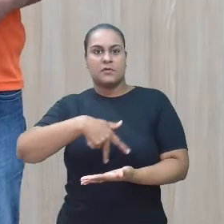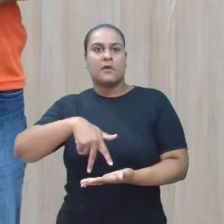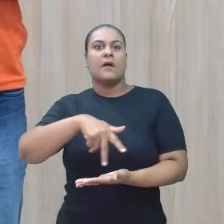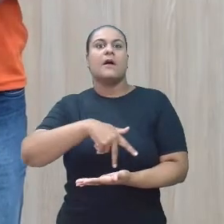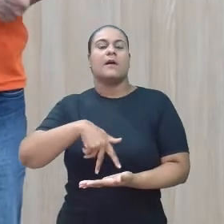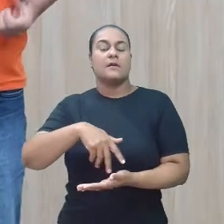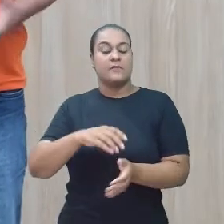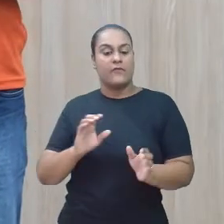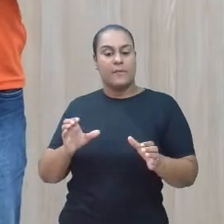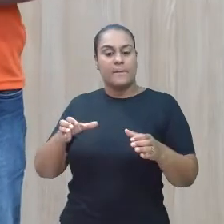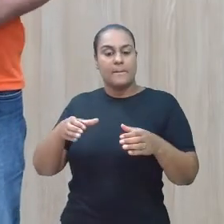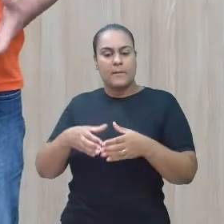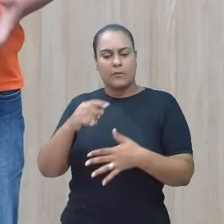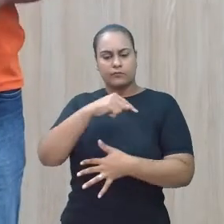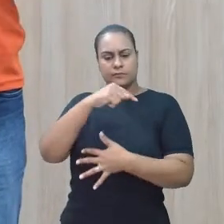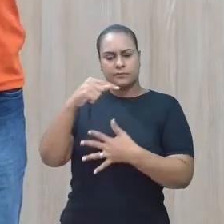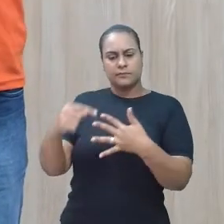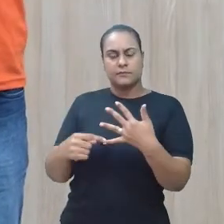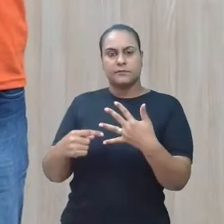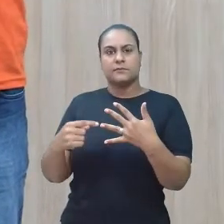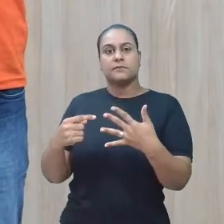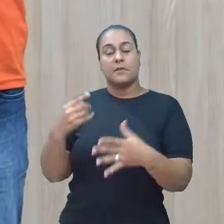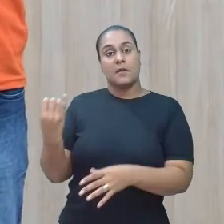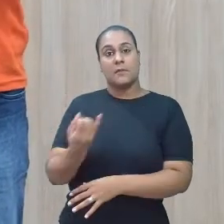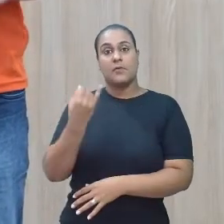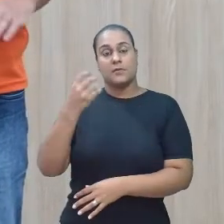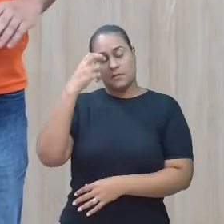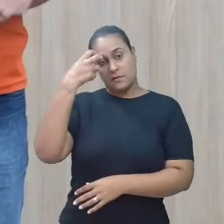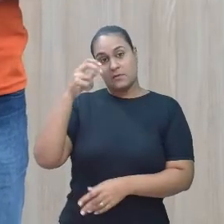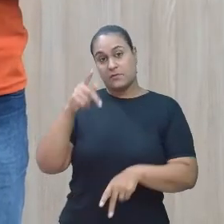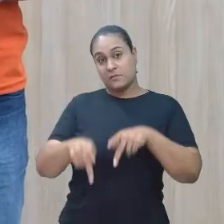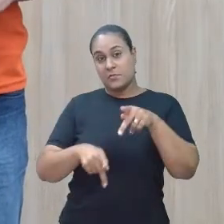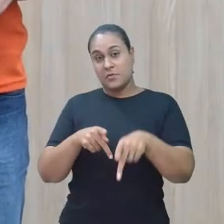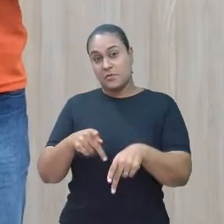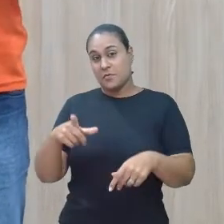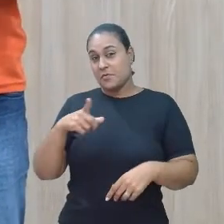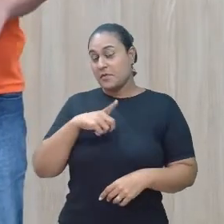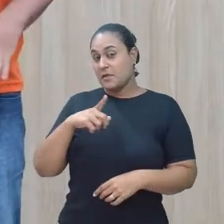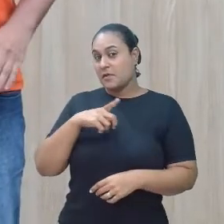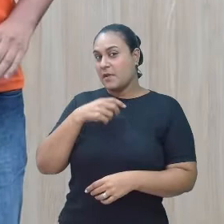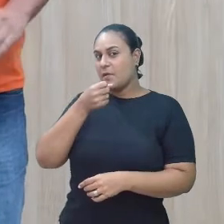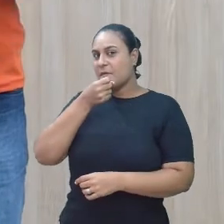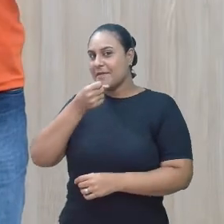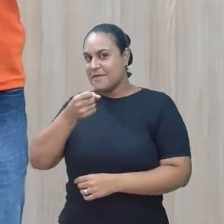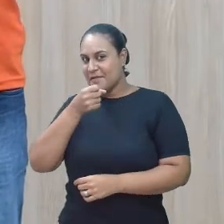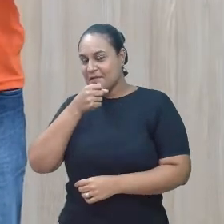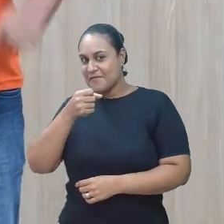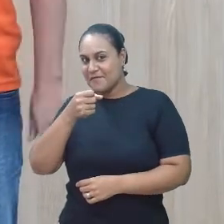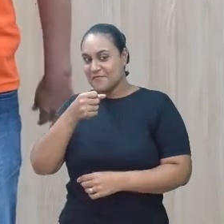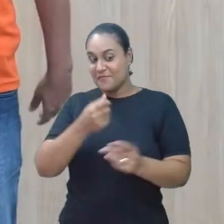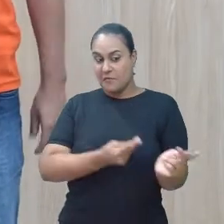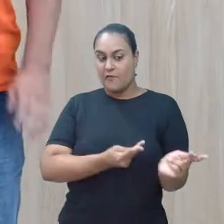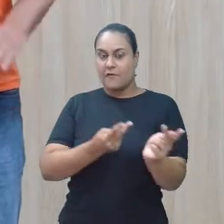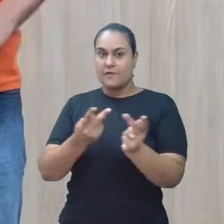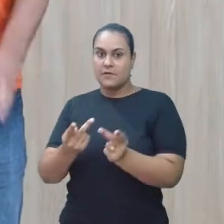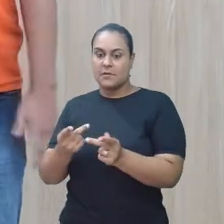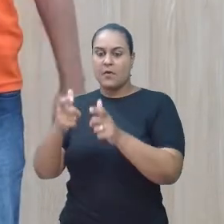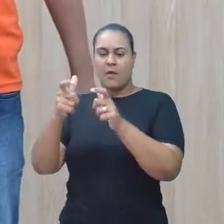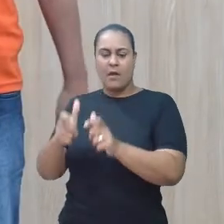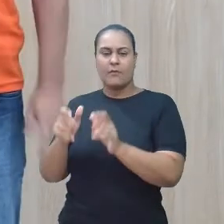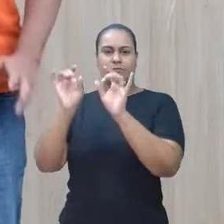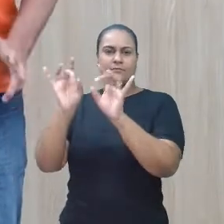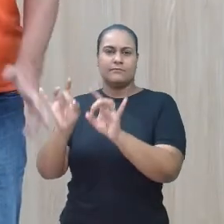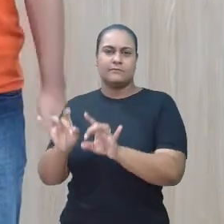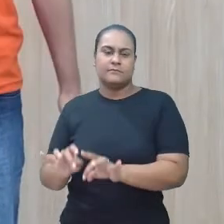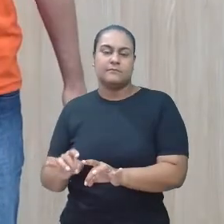parte, um elemento tão importante dessa cultura popular. E hoje a gente tem uma entrevista, a gente vai fazer uma visita, a um lugar muito